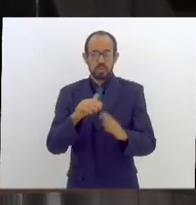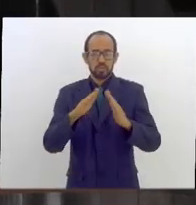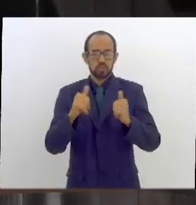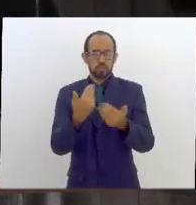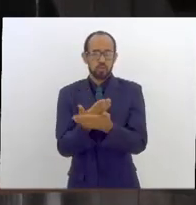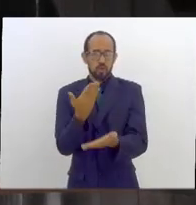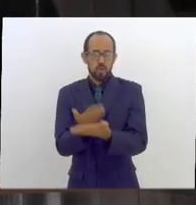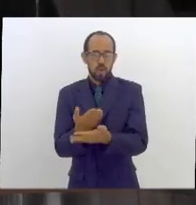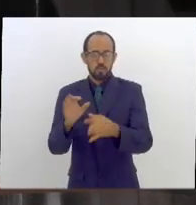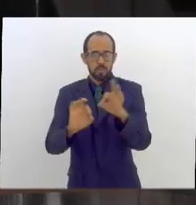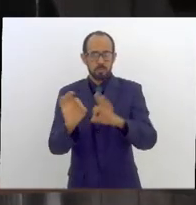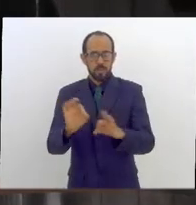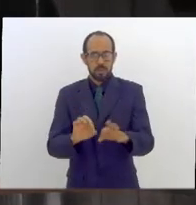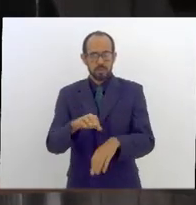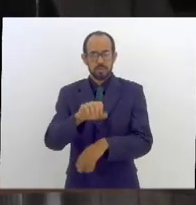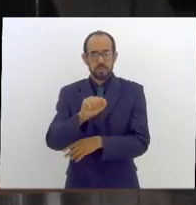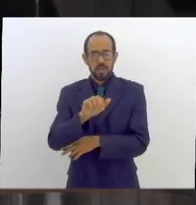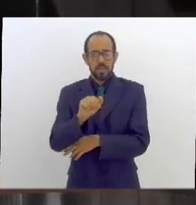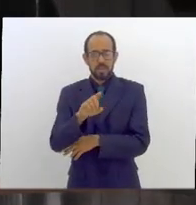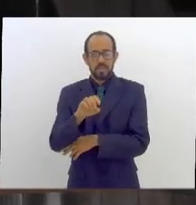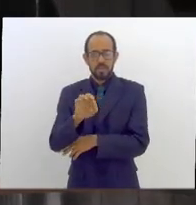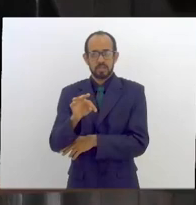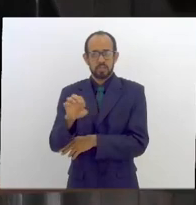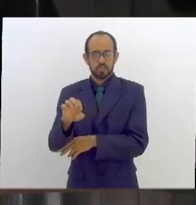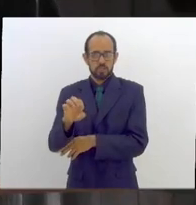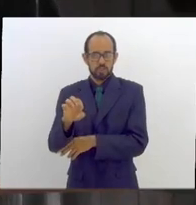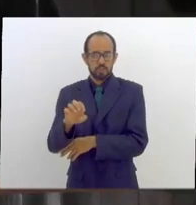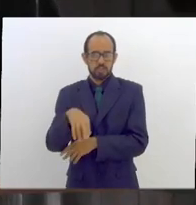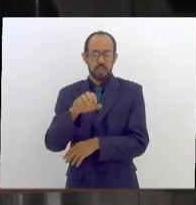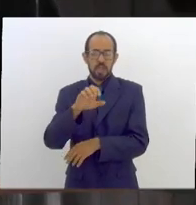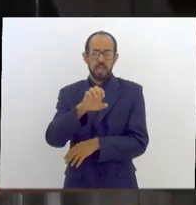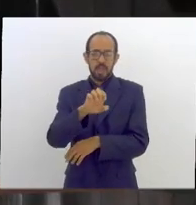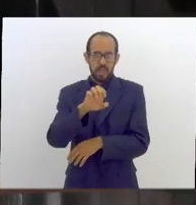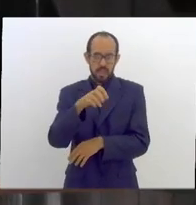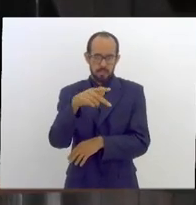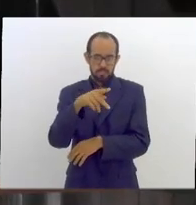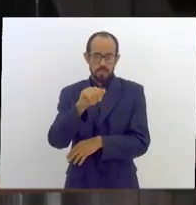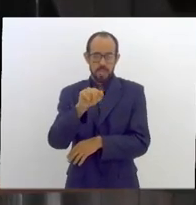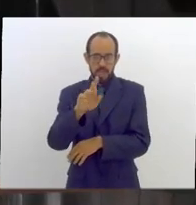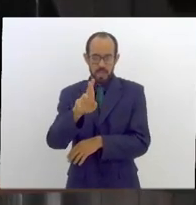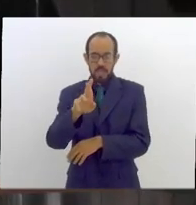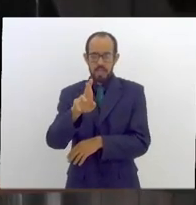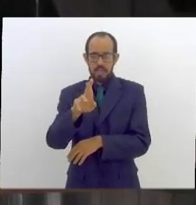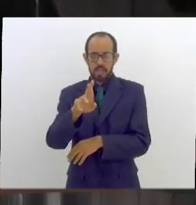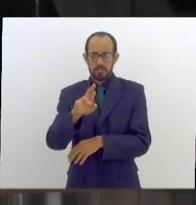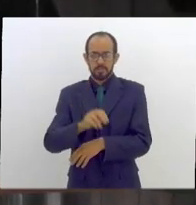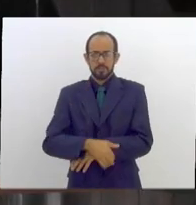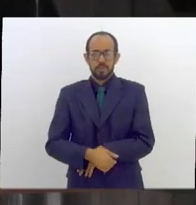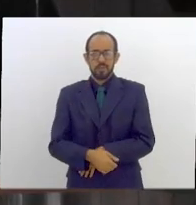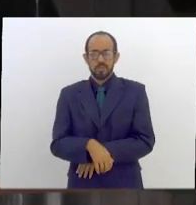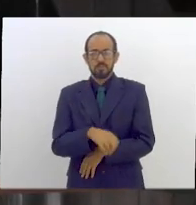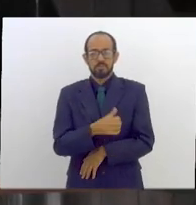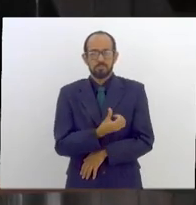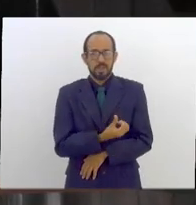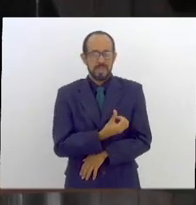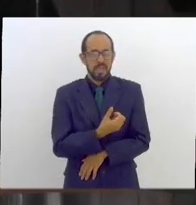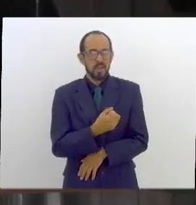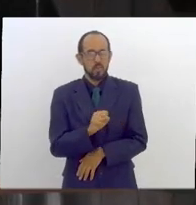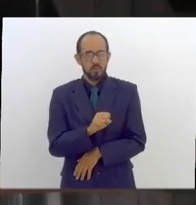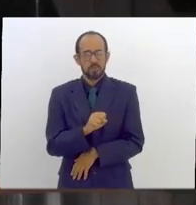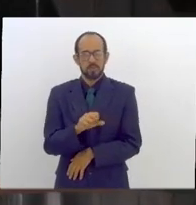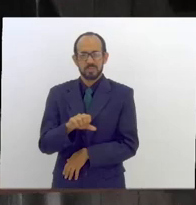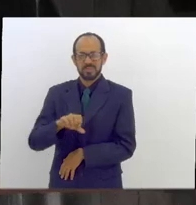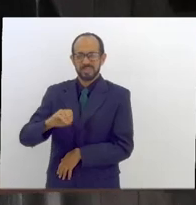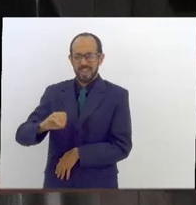Escola Preparatória de Cadetes do Ar, EPCA, diga-se de passagem, o 68029 da Turma A,